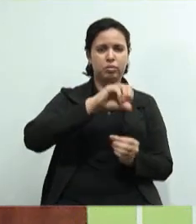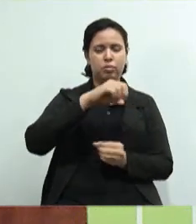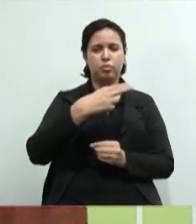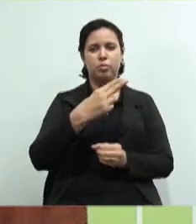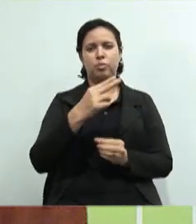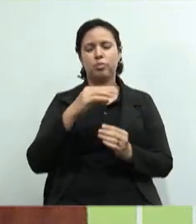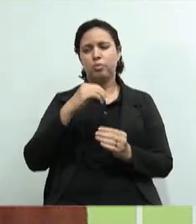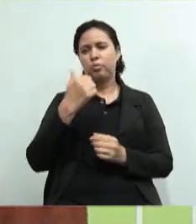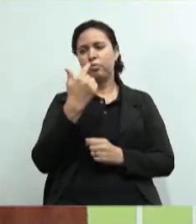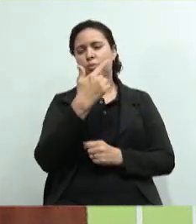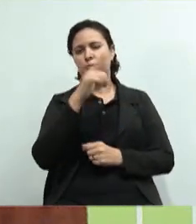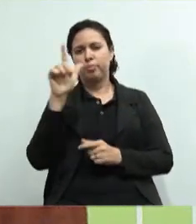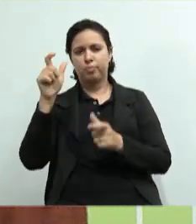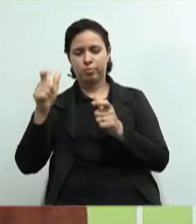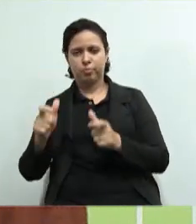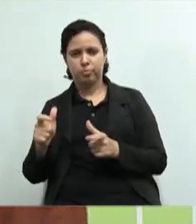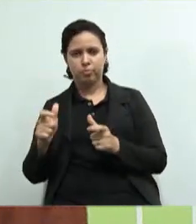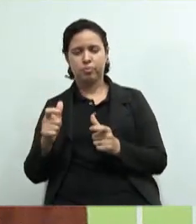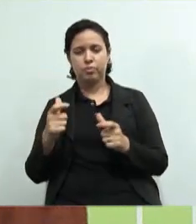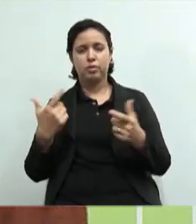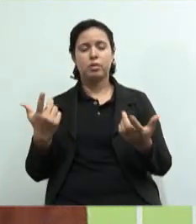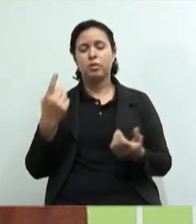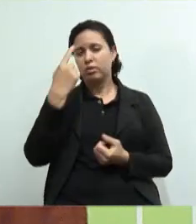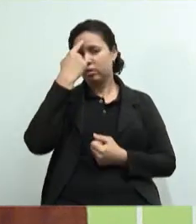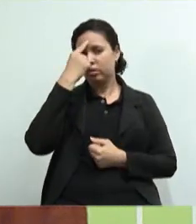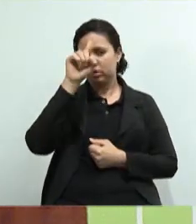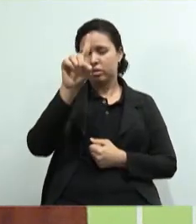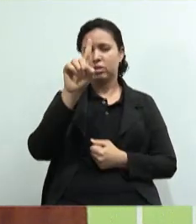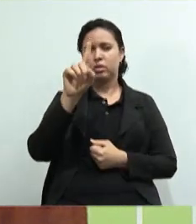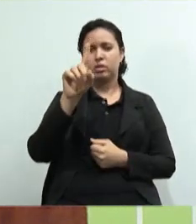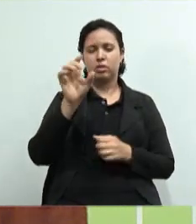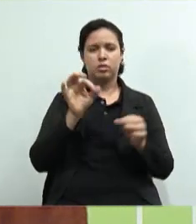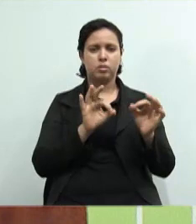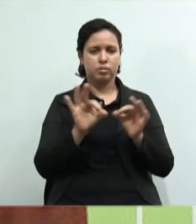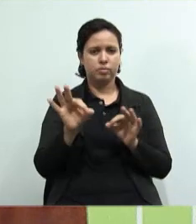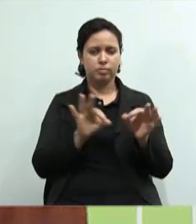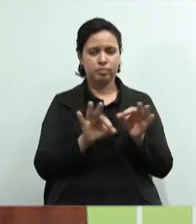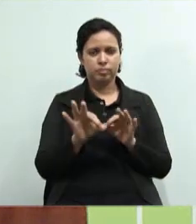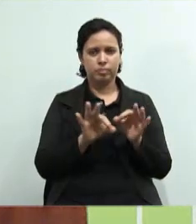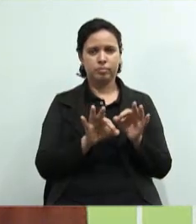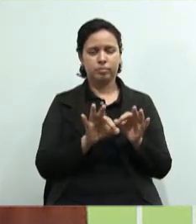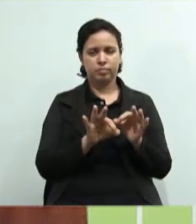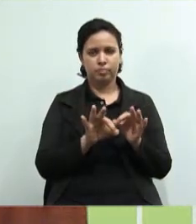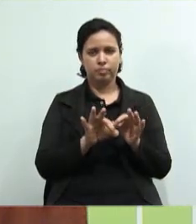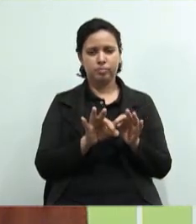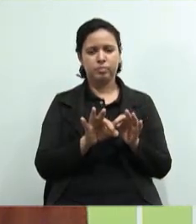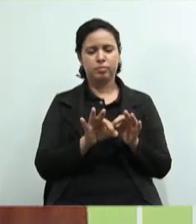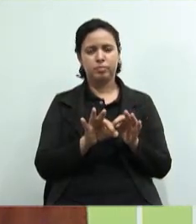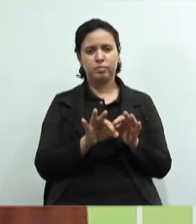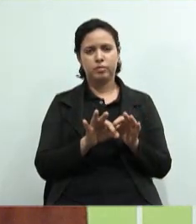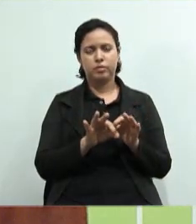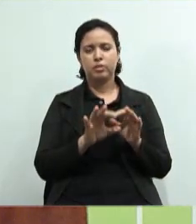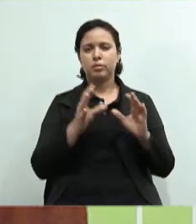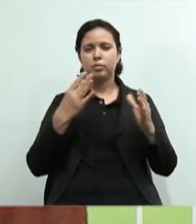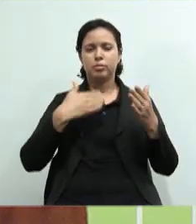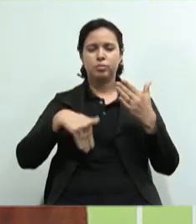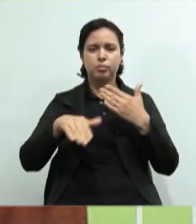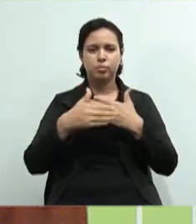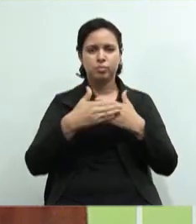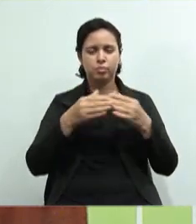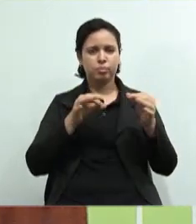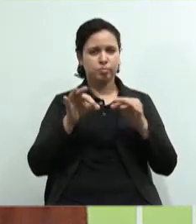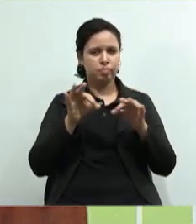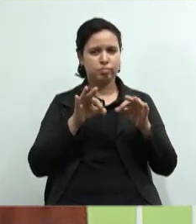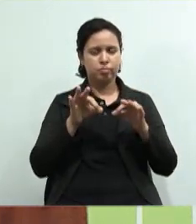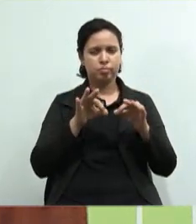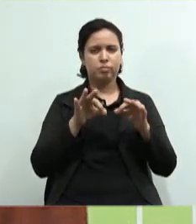fora da empresa. A ideia do senso de ordenação é isso, é deixar tudo organizado, tudo